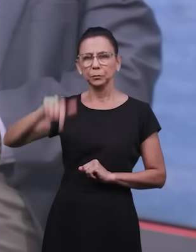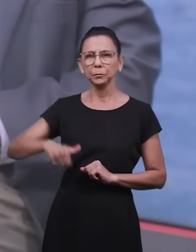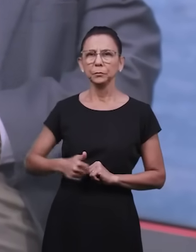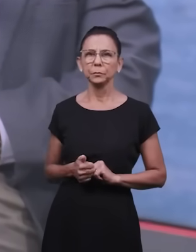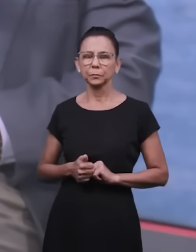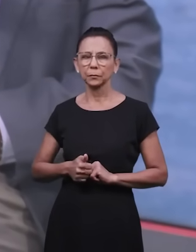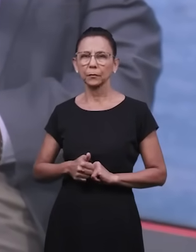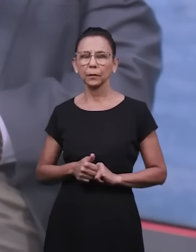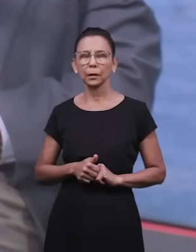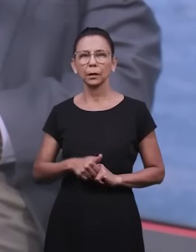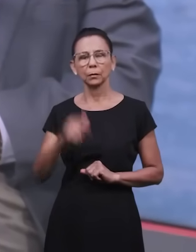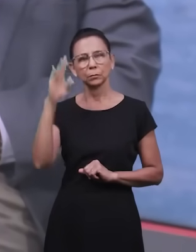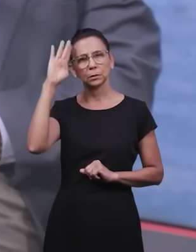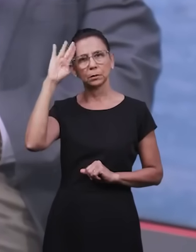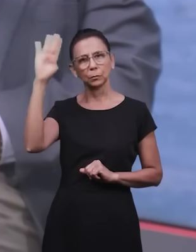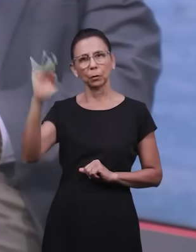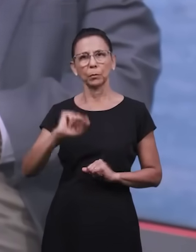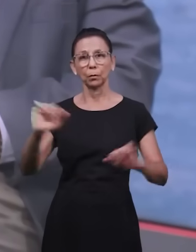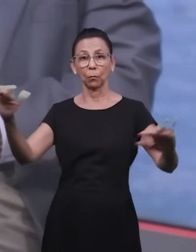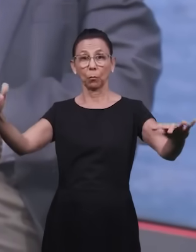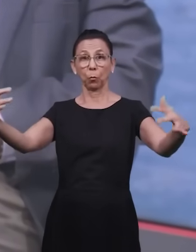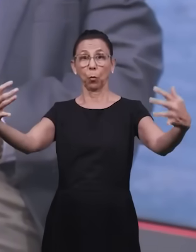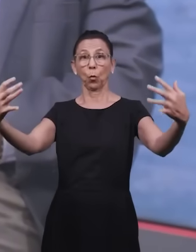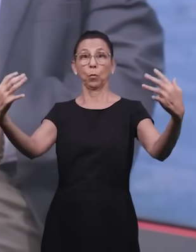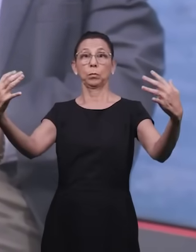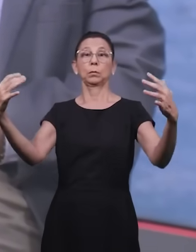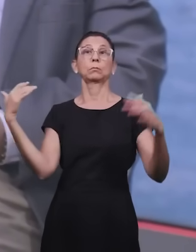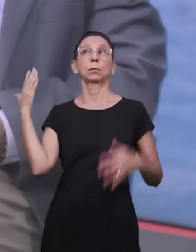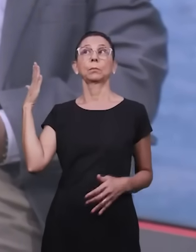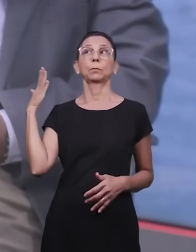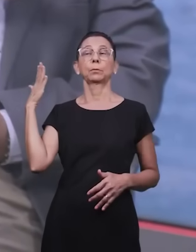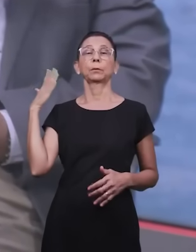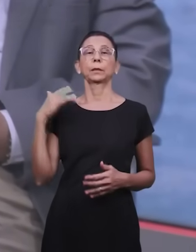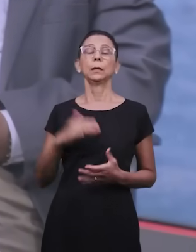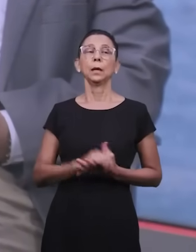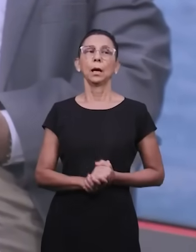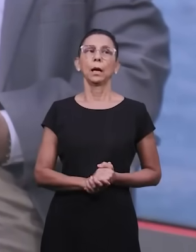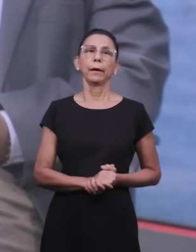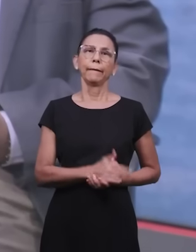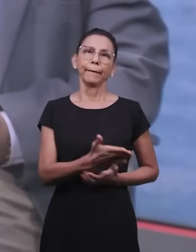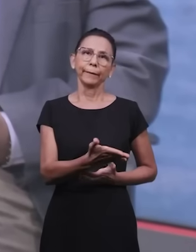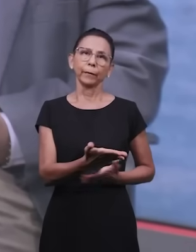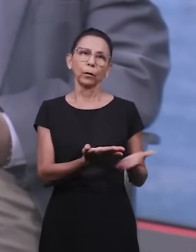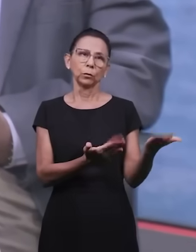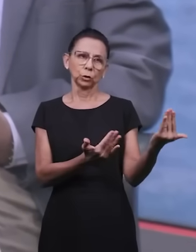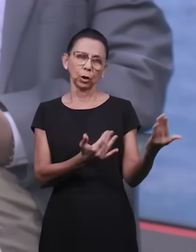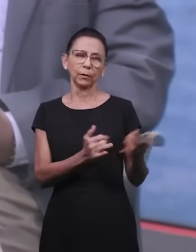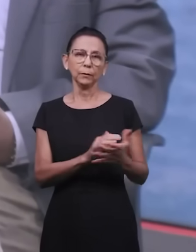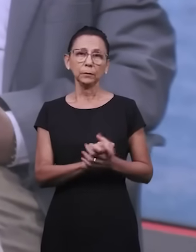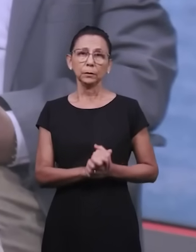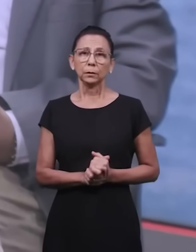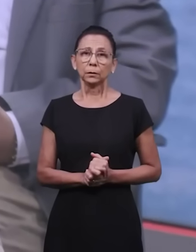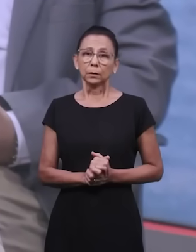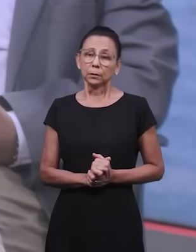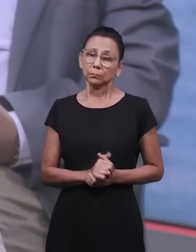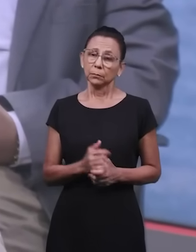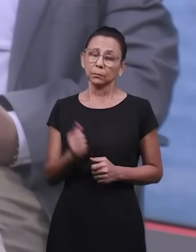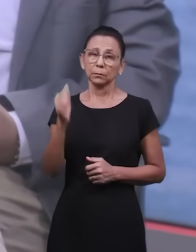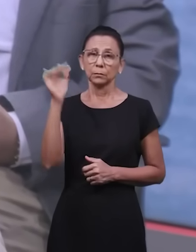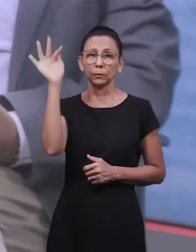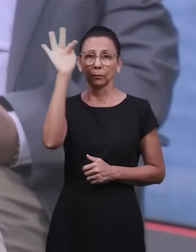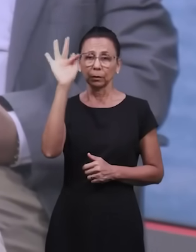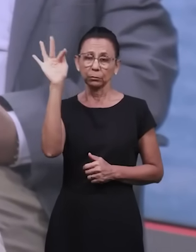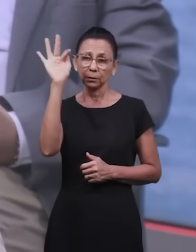isso especificamente no caso de falar em público, tá? E aí, no caso dos jovens, você tem a faculdade, onde você